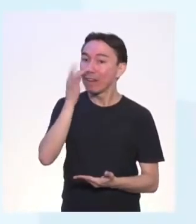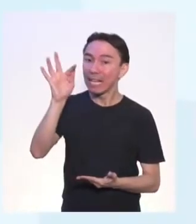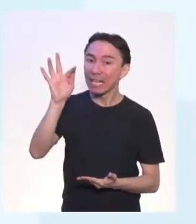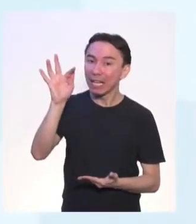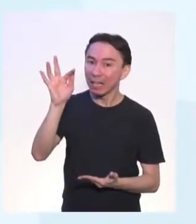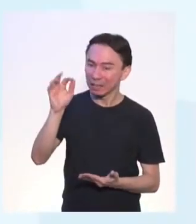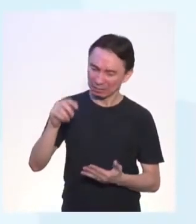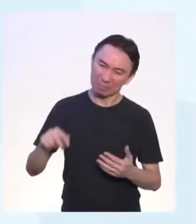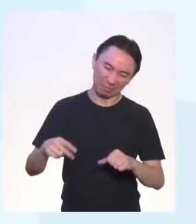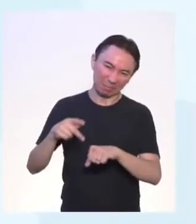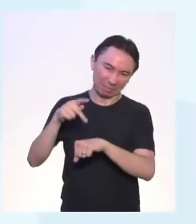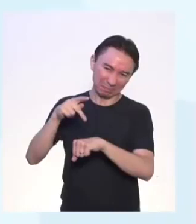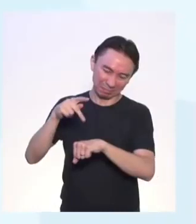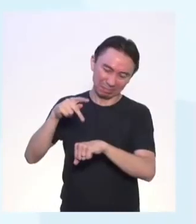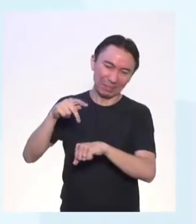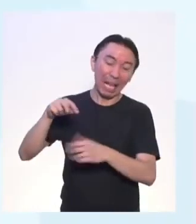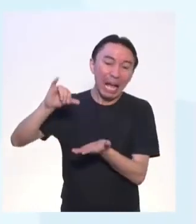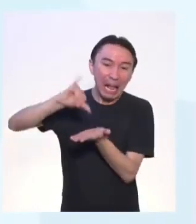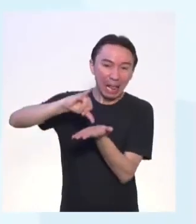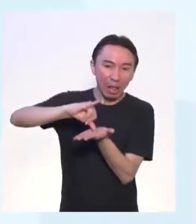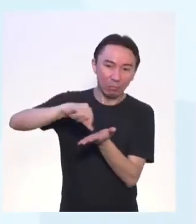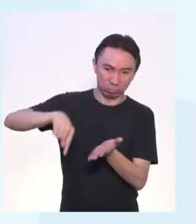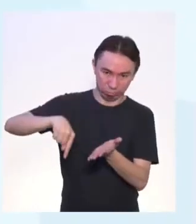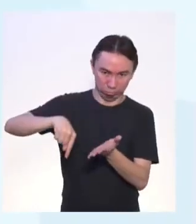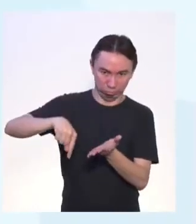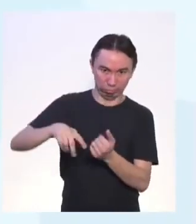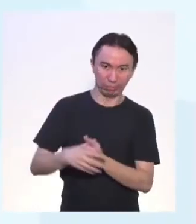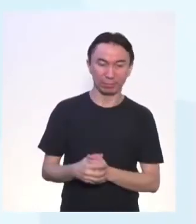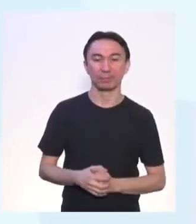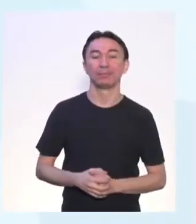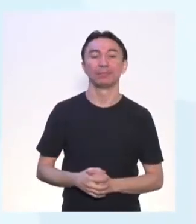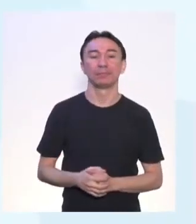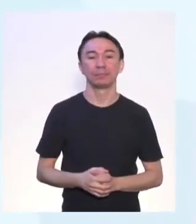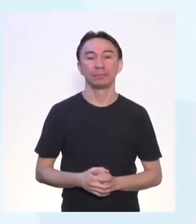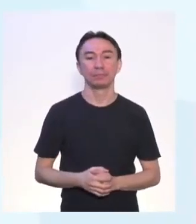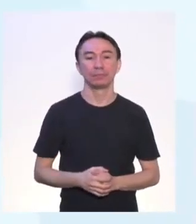na capital, utilizamos bastante pão francês.